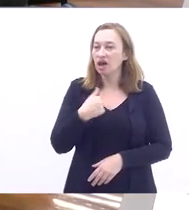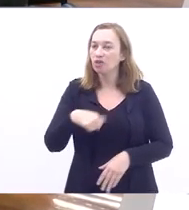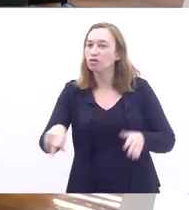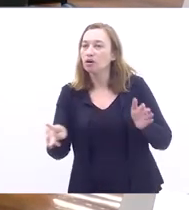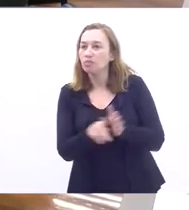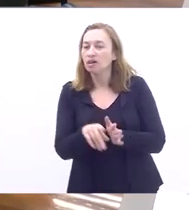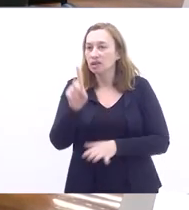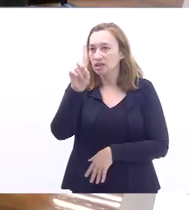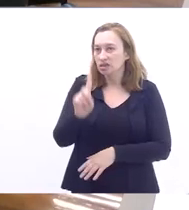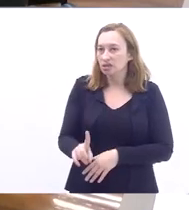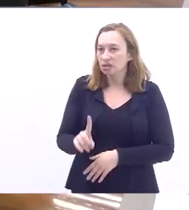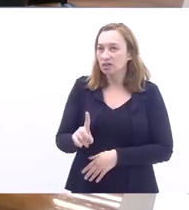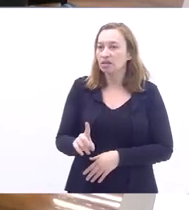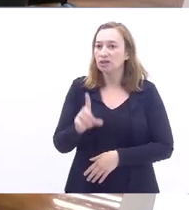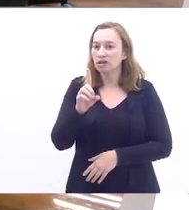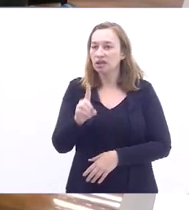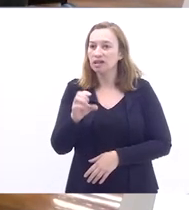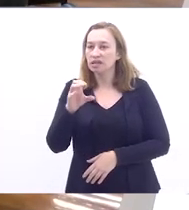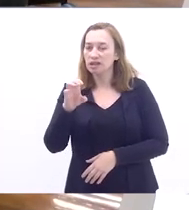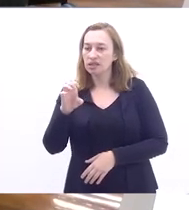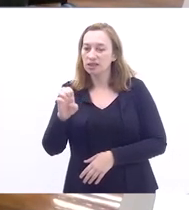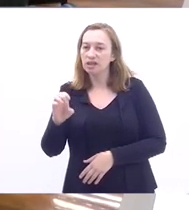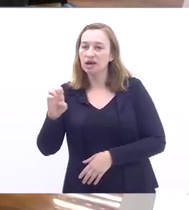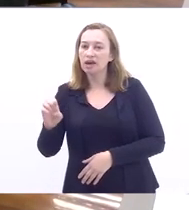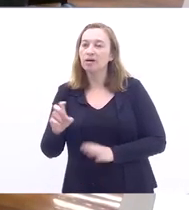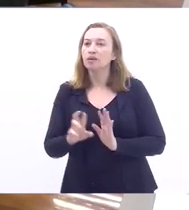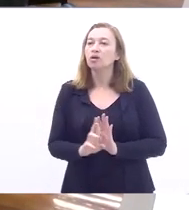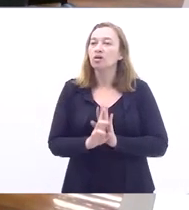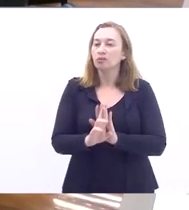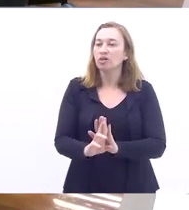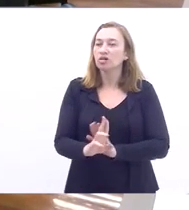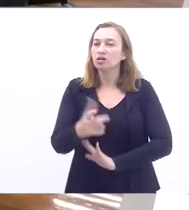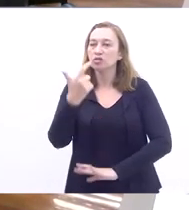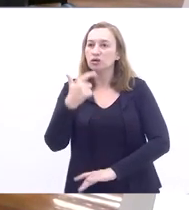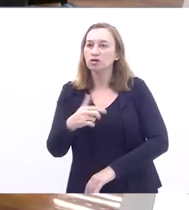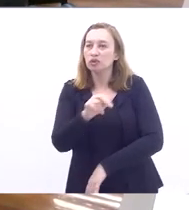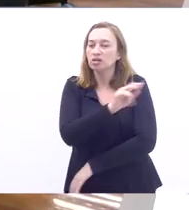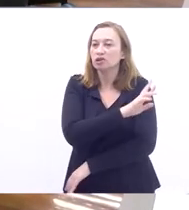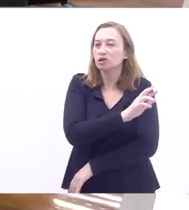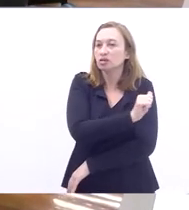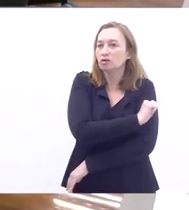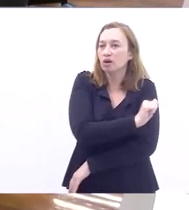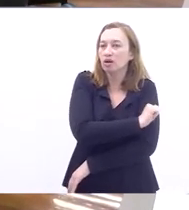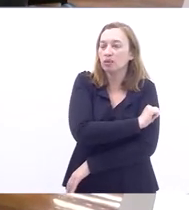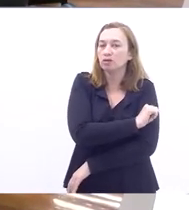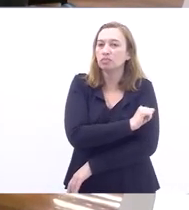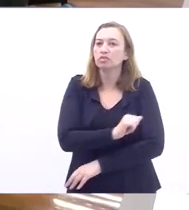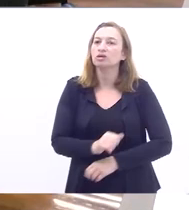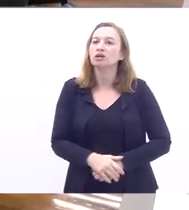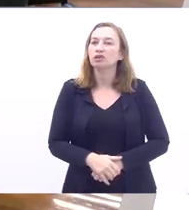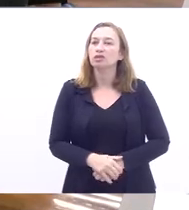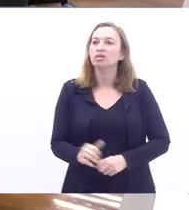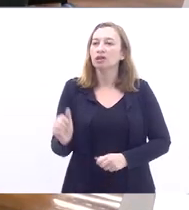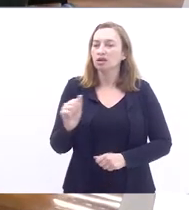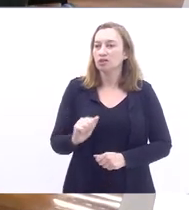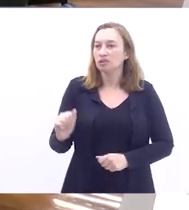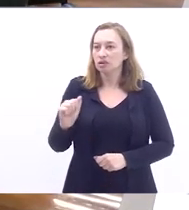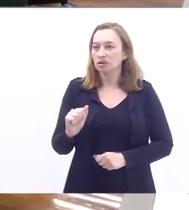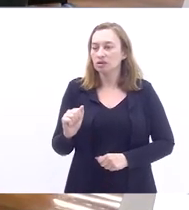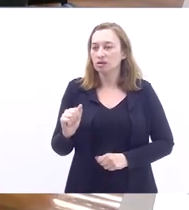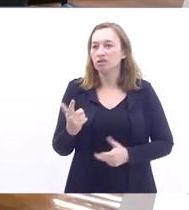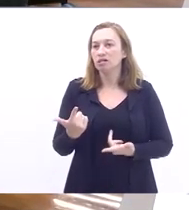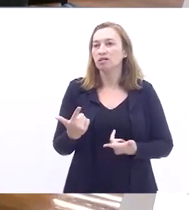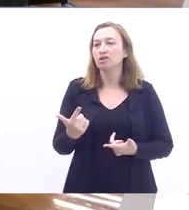faço parte da diretoria do descer mas estou aqui representando por ser o estudante presente e ser associado da